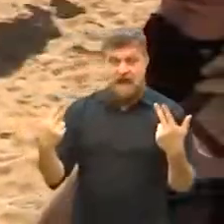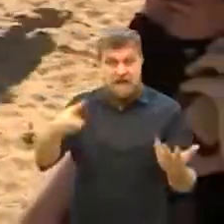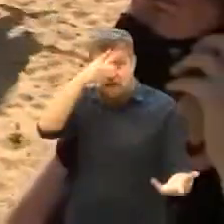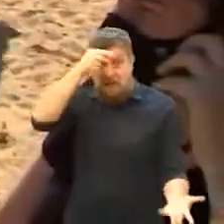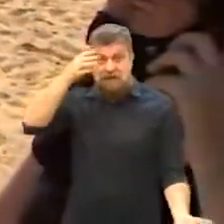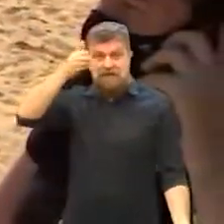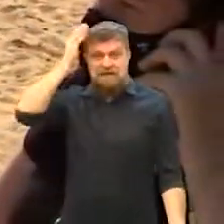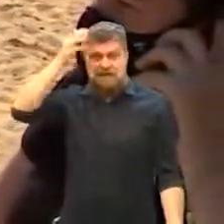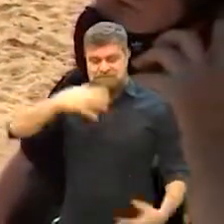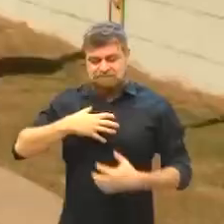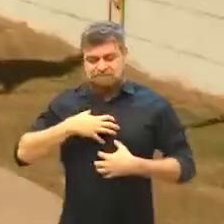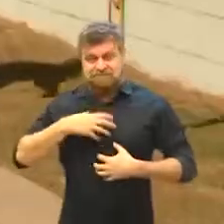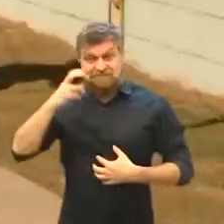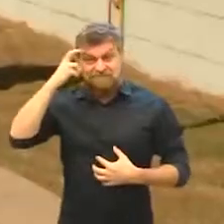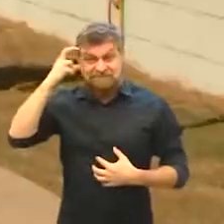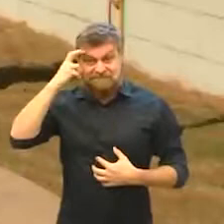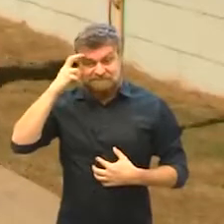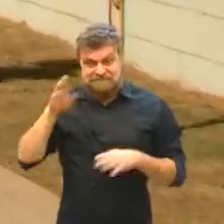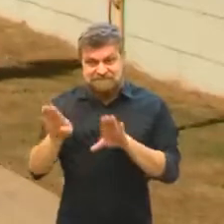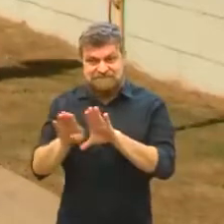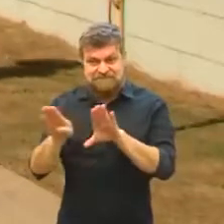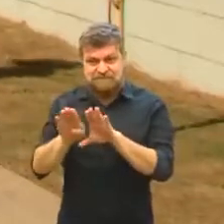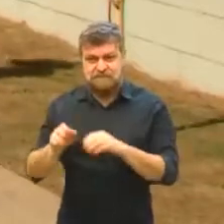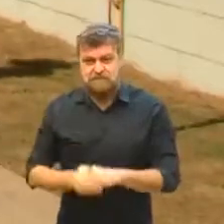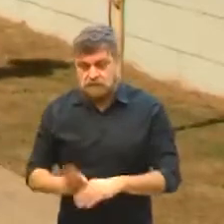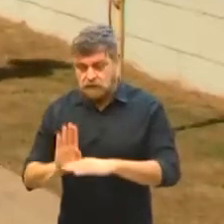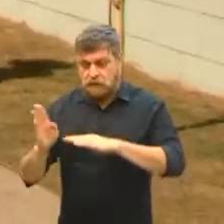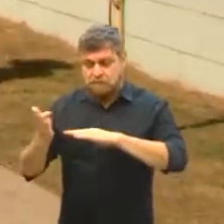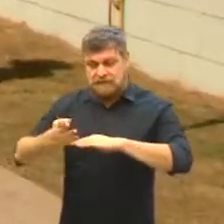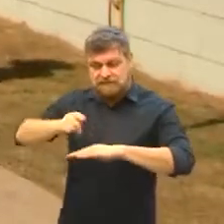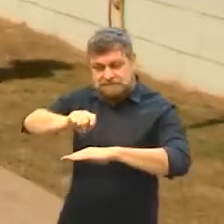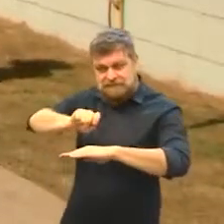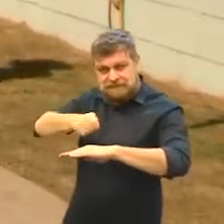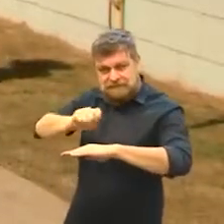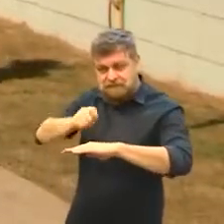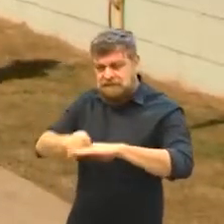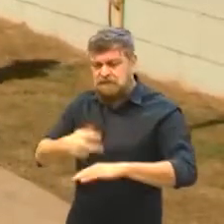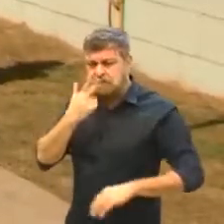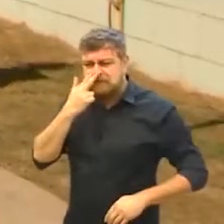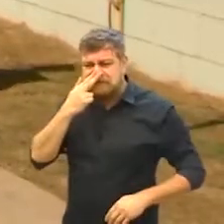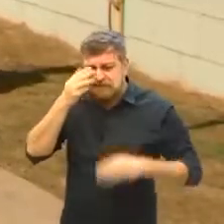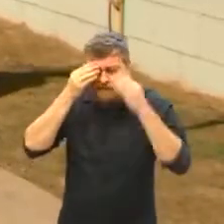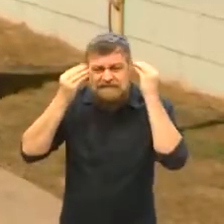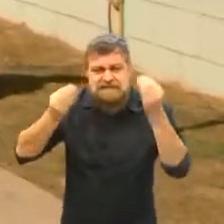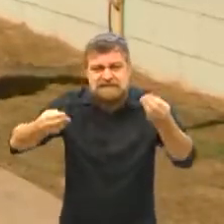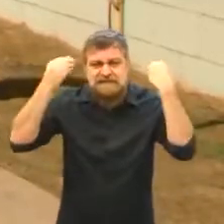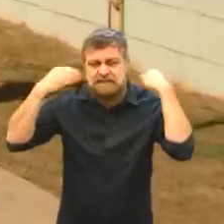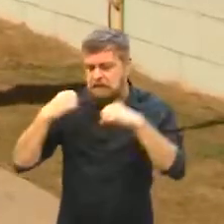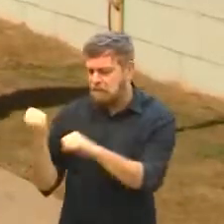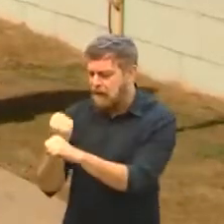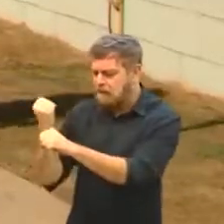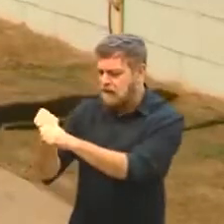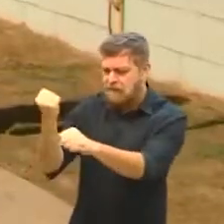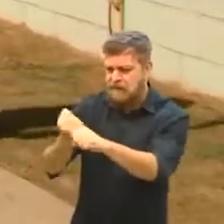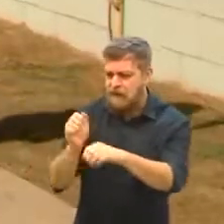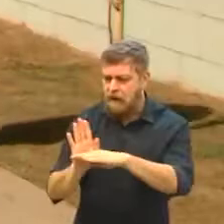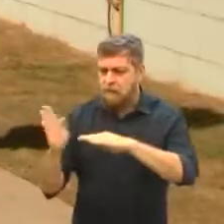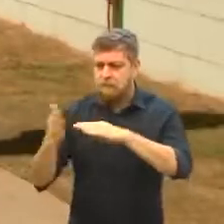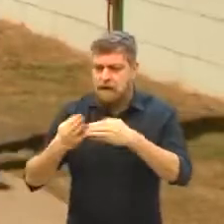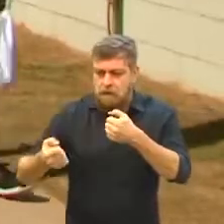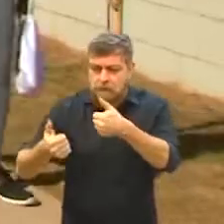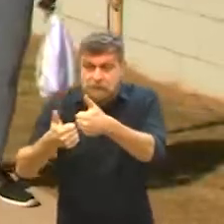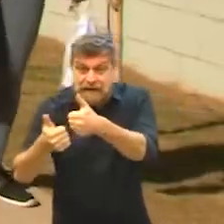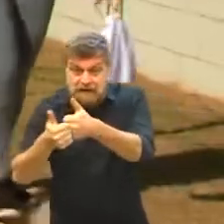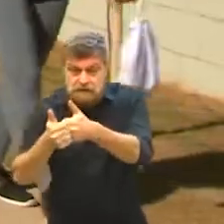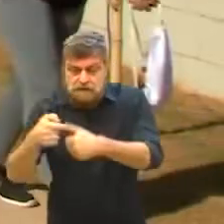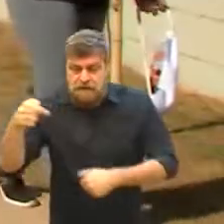a mesma dele. O São Pedro, como eu disse, é um bairro esquecido. Às vezes tem obras em bairros aqui